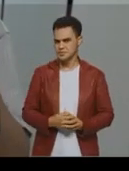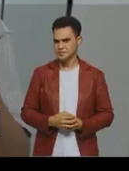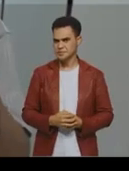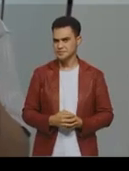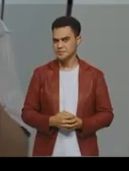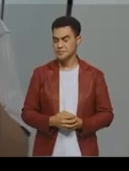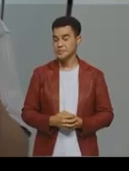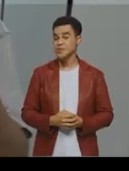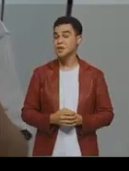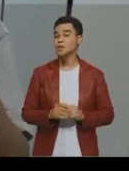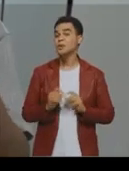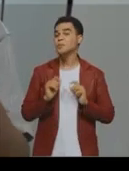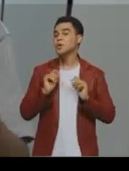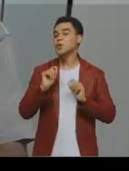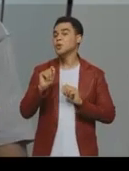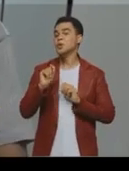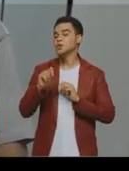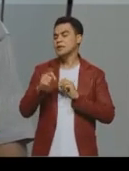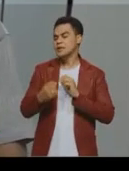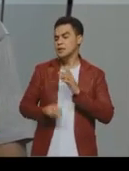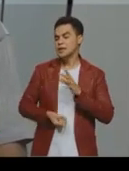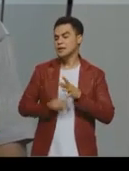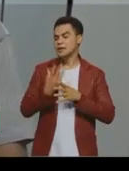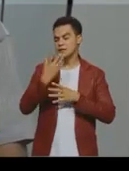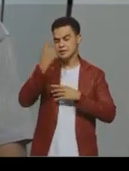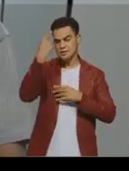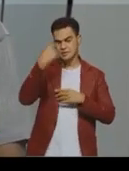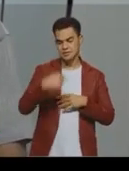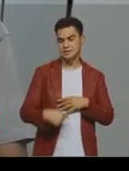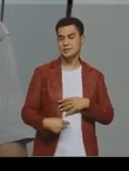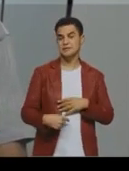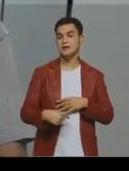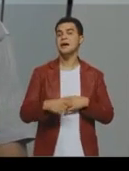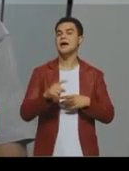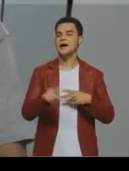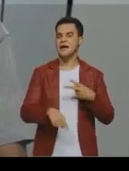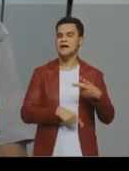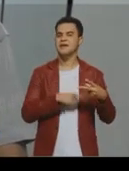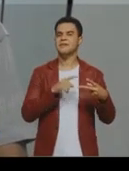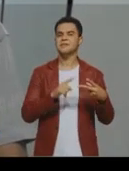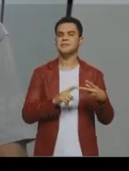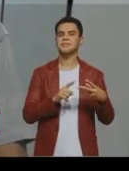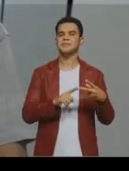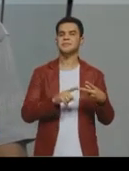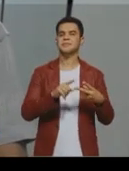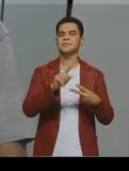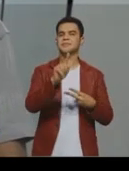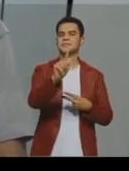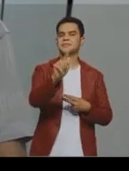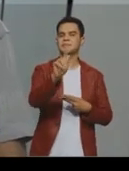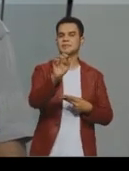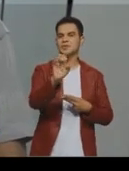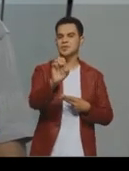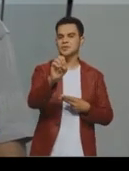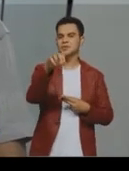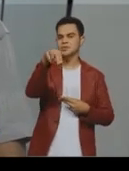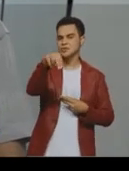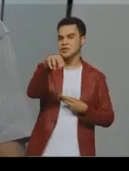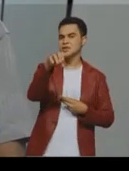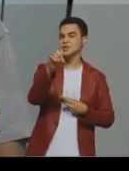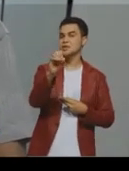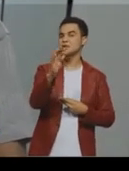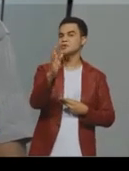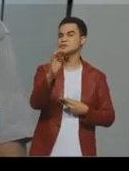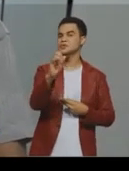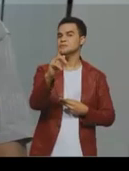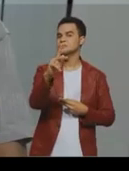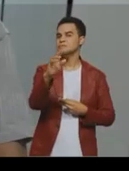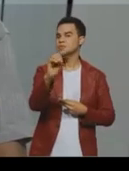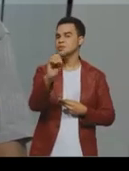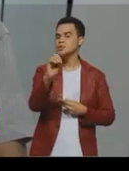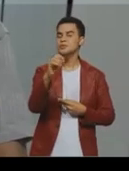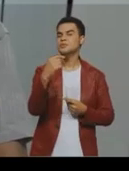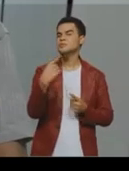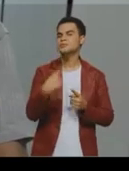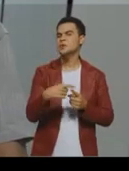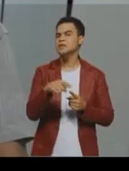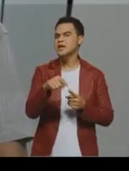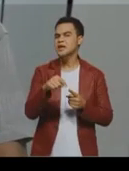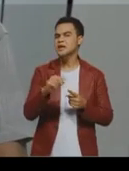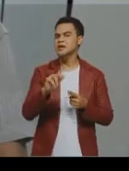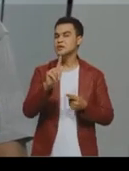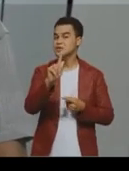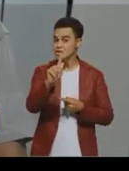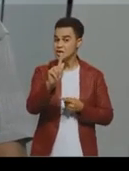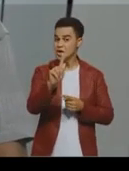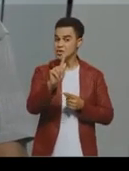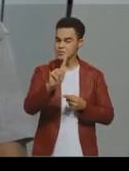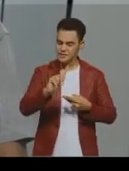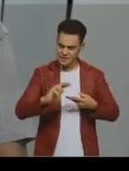isso, o que deu origem a esse fenótipo, é o que chamamos de genótipo. Está lá um código genético, em cada célula minha tem esse código genético, lá no